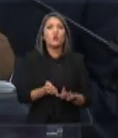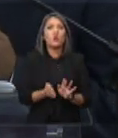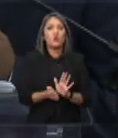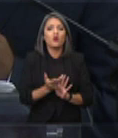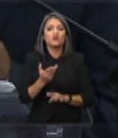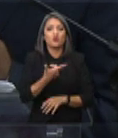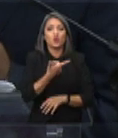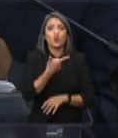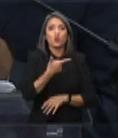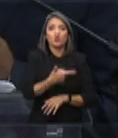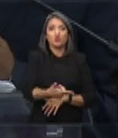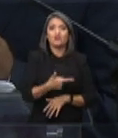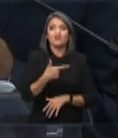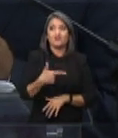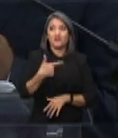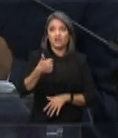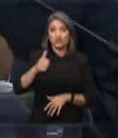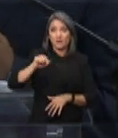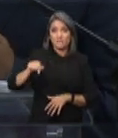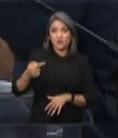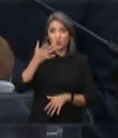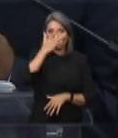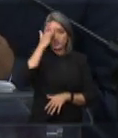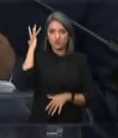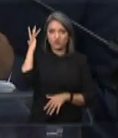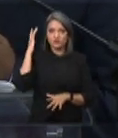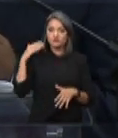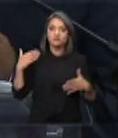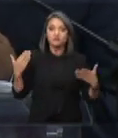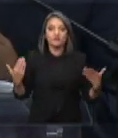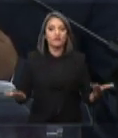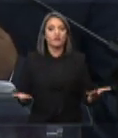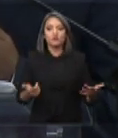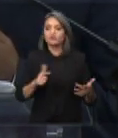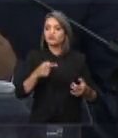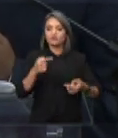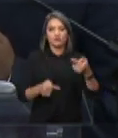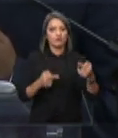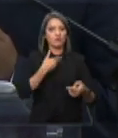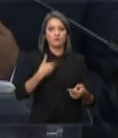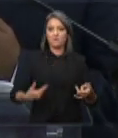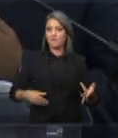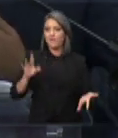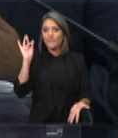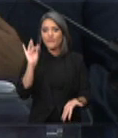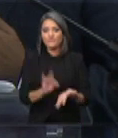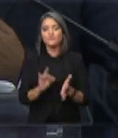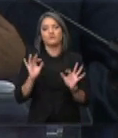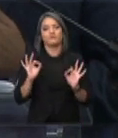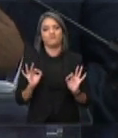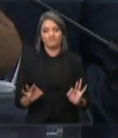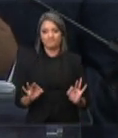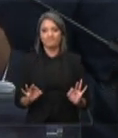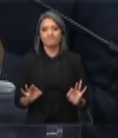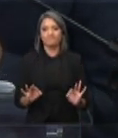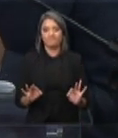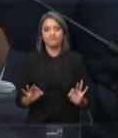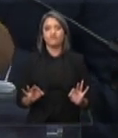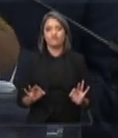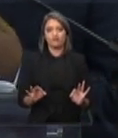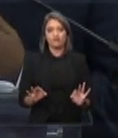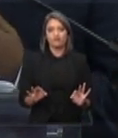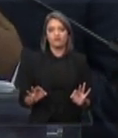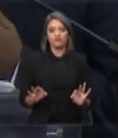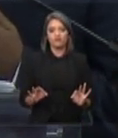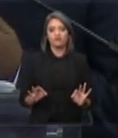de 220 mil pessoas então não existem políticas públicas efetivas senhoras e senhores os